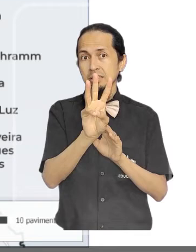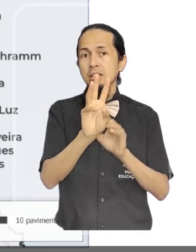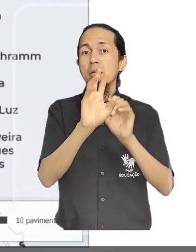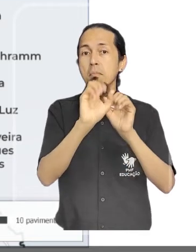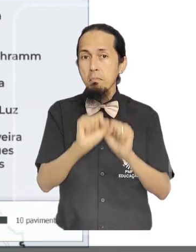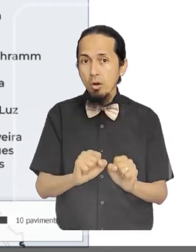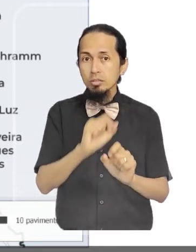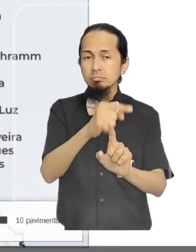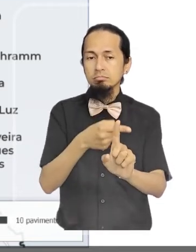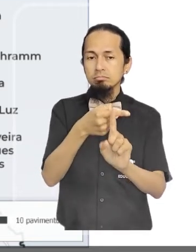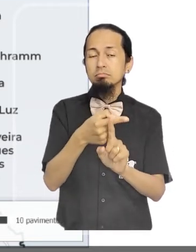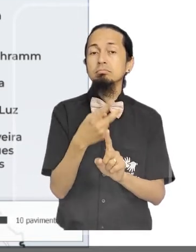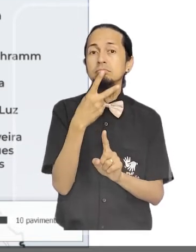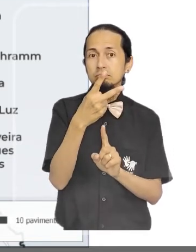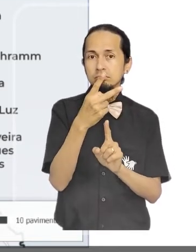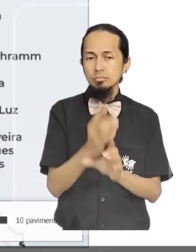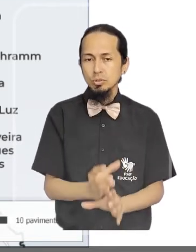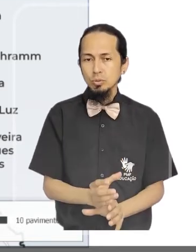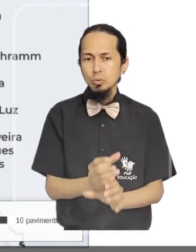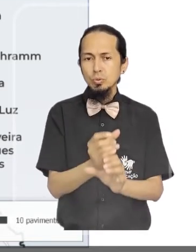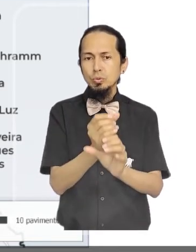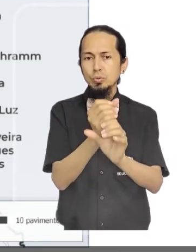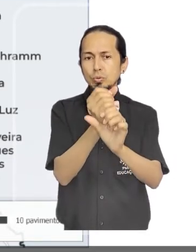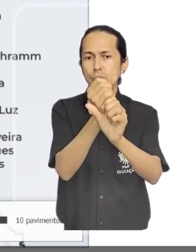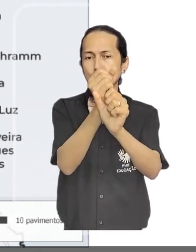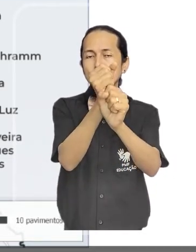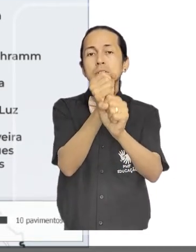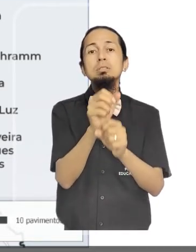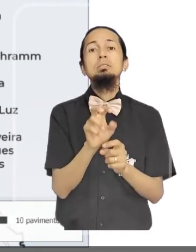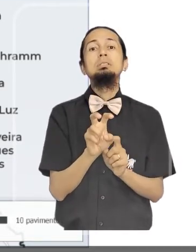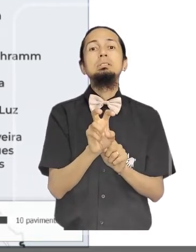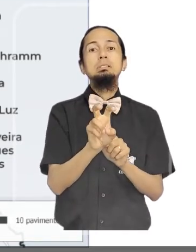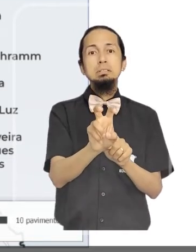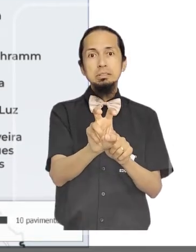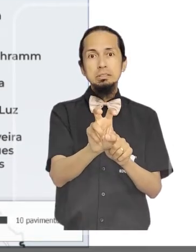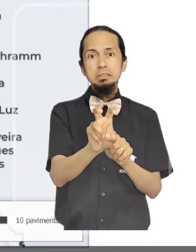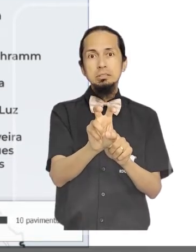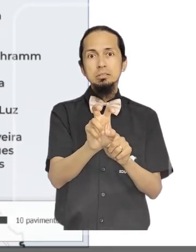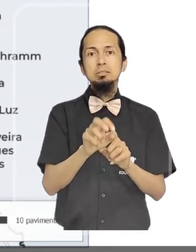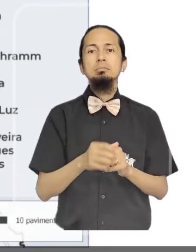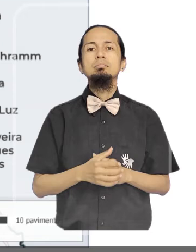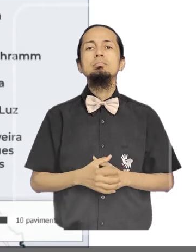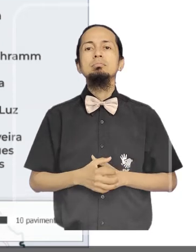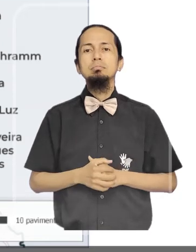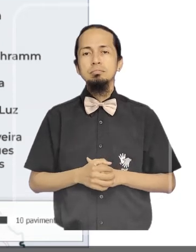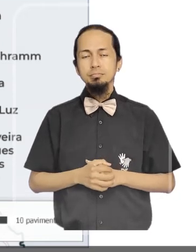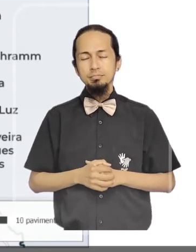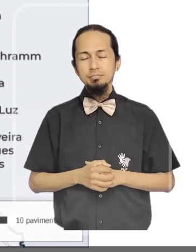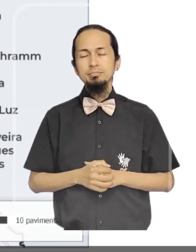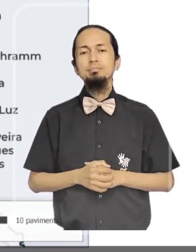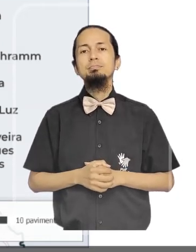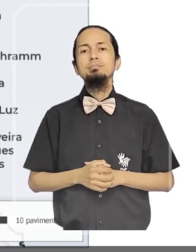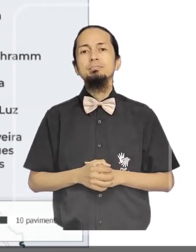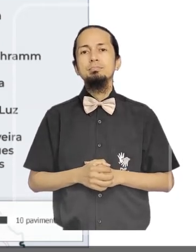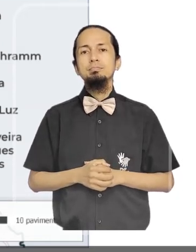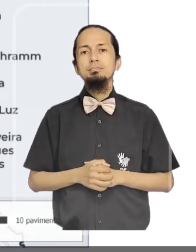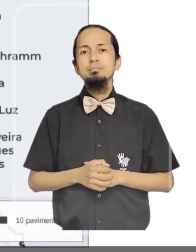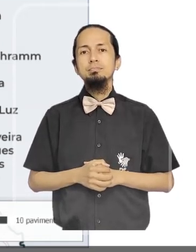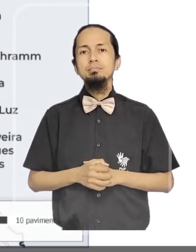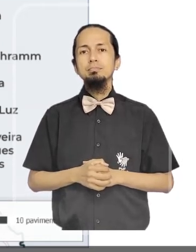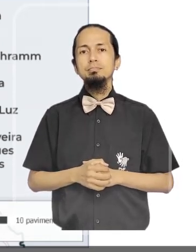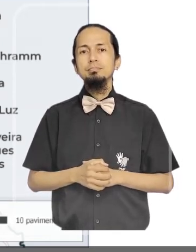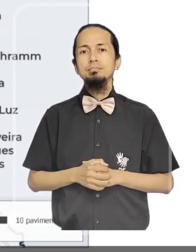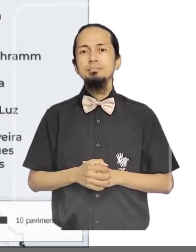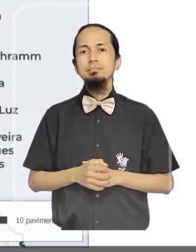3 pavimentos poderão receber até 2 pavimentos mediante outorga onerosa, totalizando a altura máxima de 5